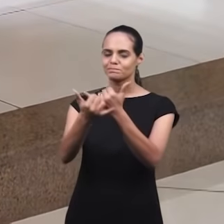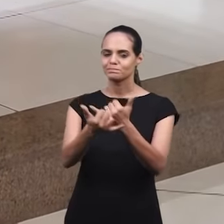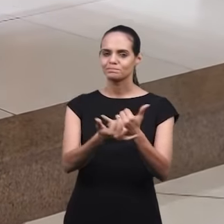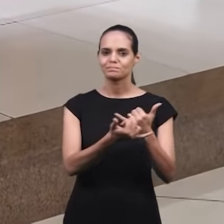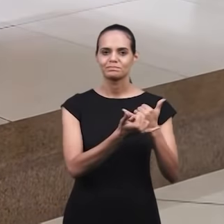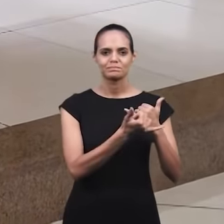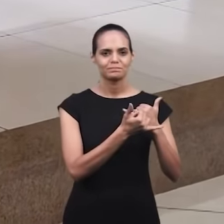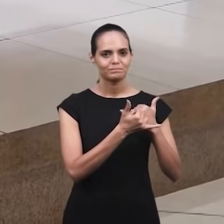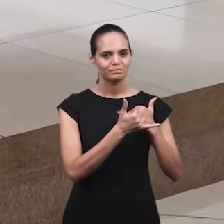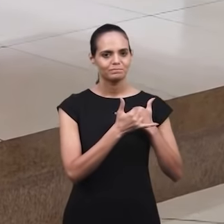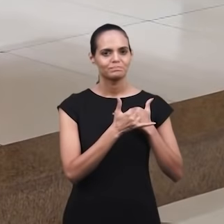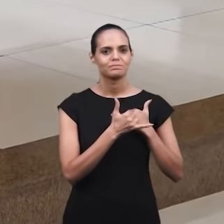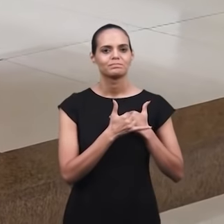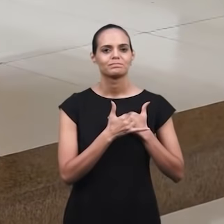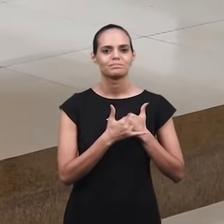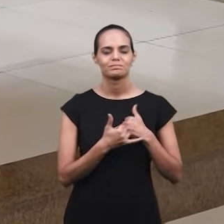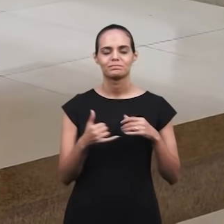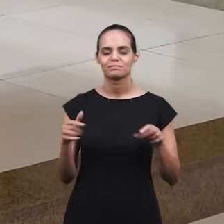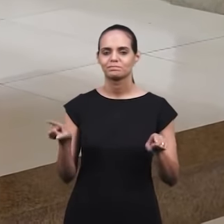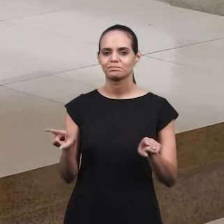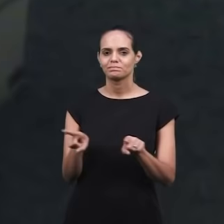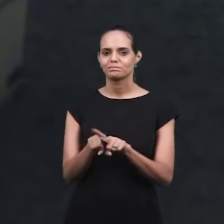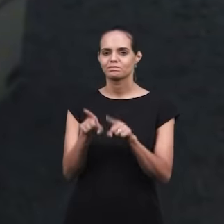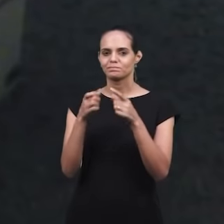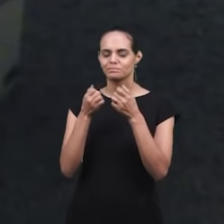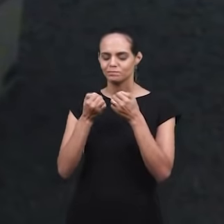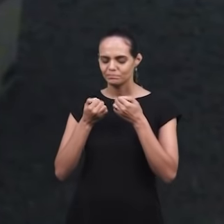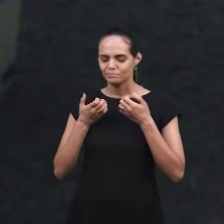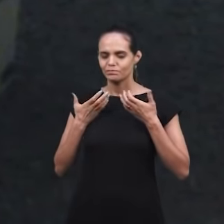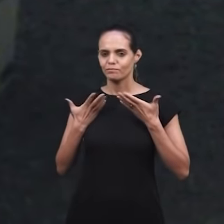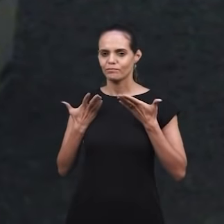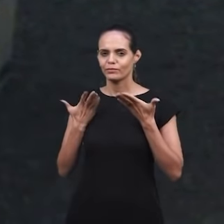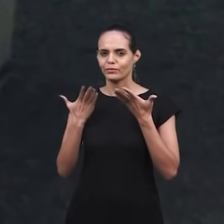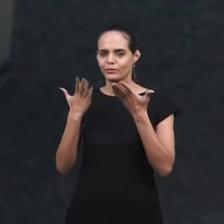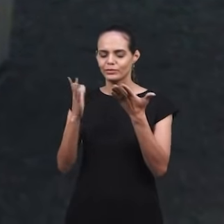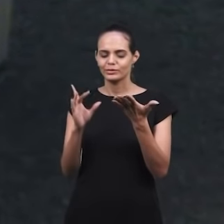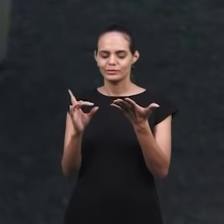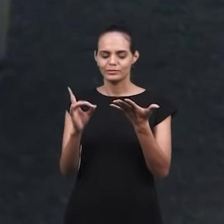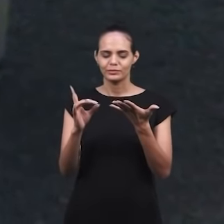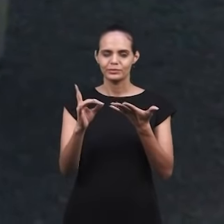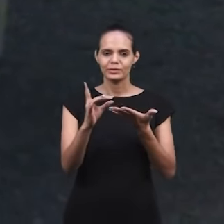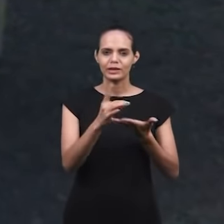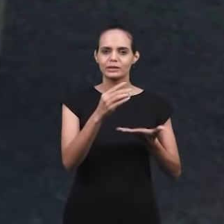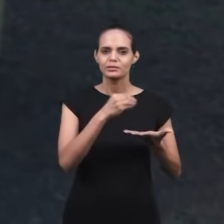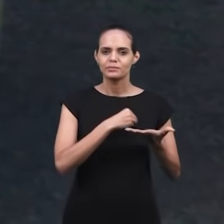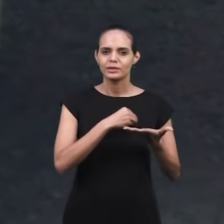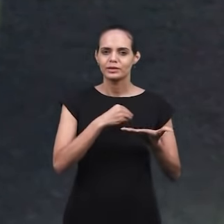Teu perdão, confessamos.